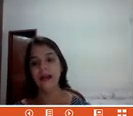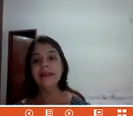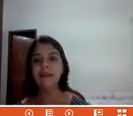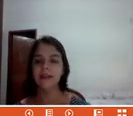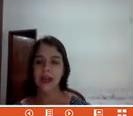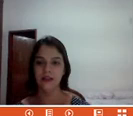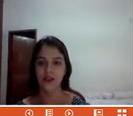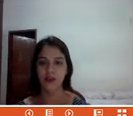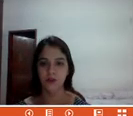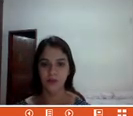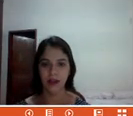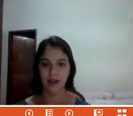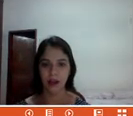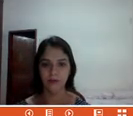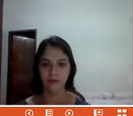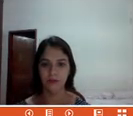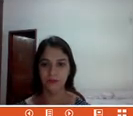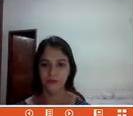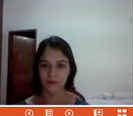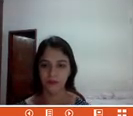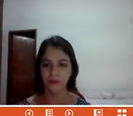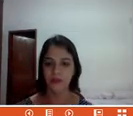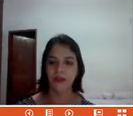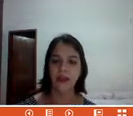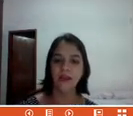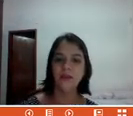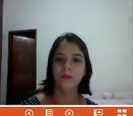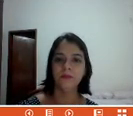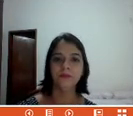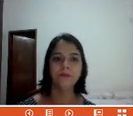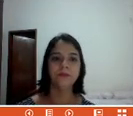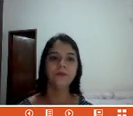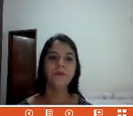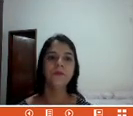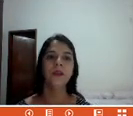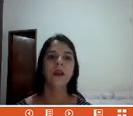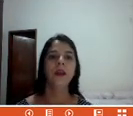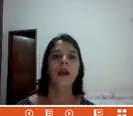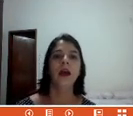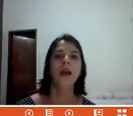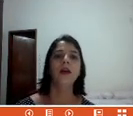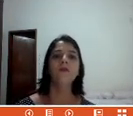essa facilidade de comunicar, certo?